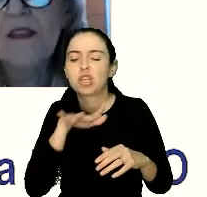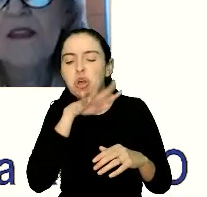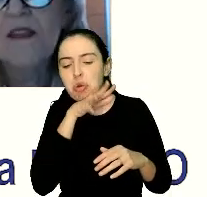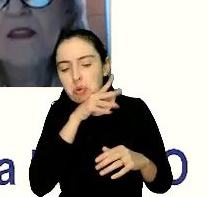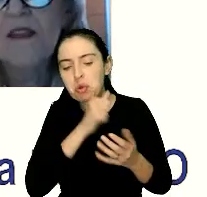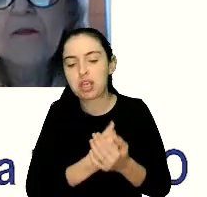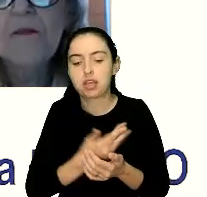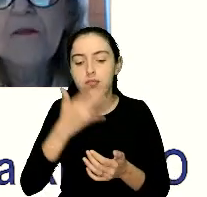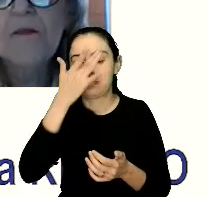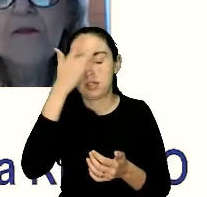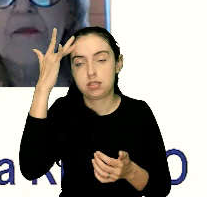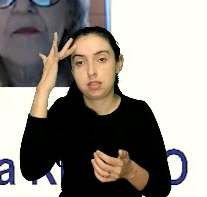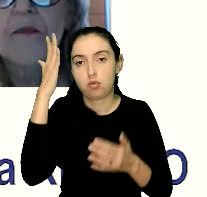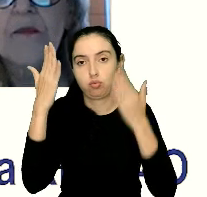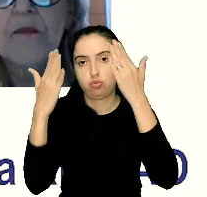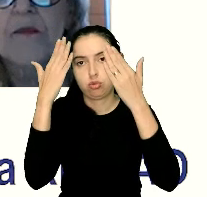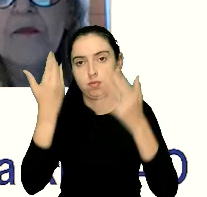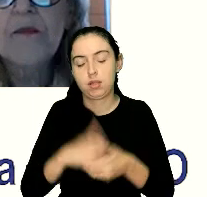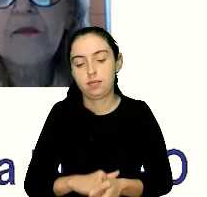saúde mental.